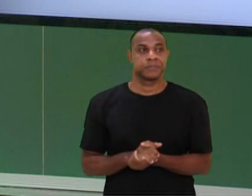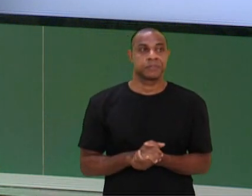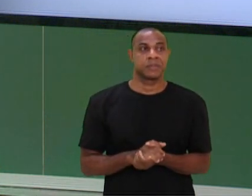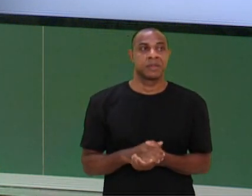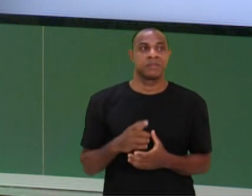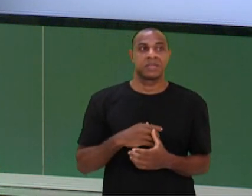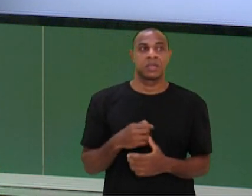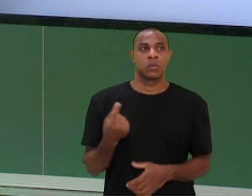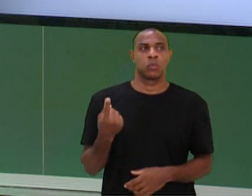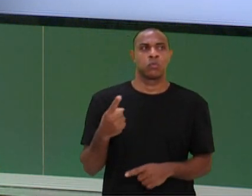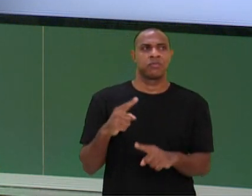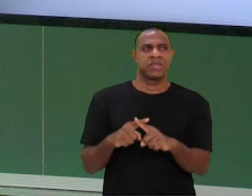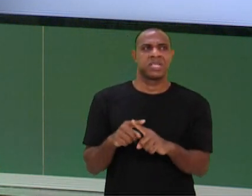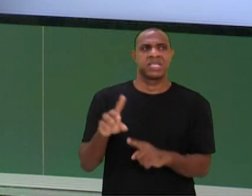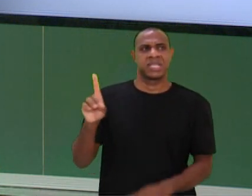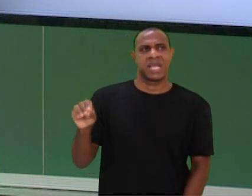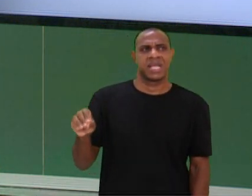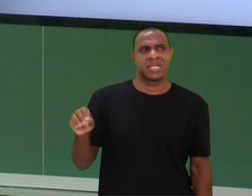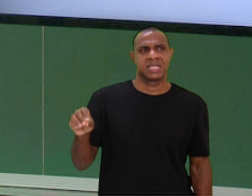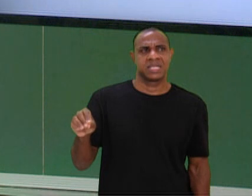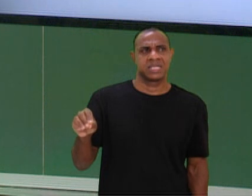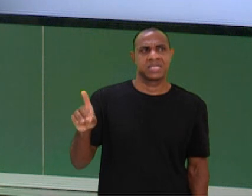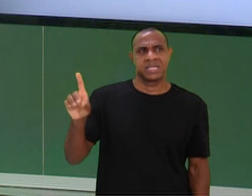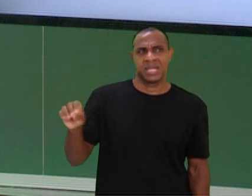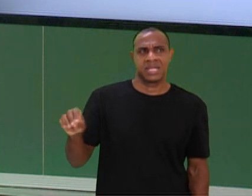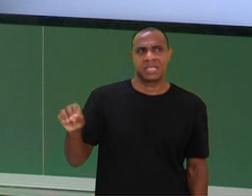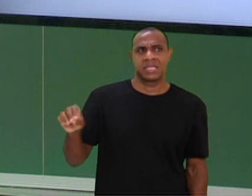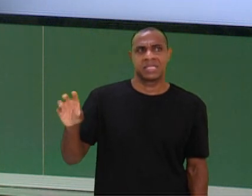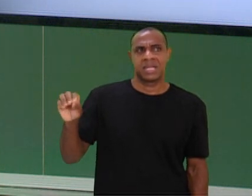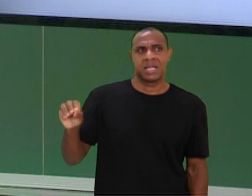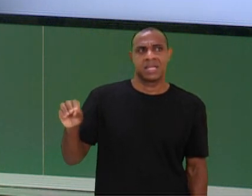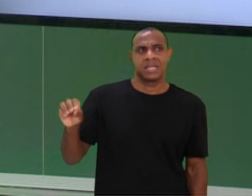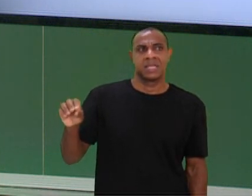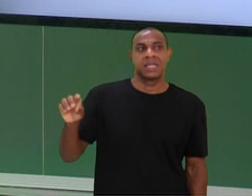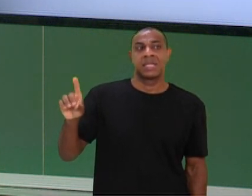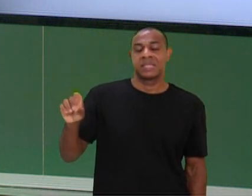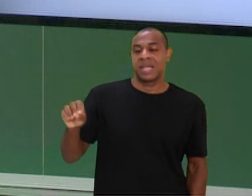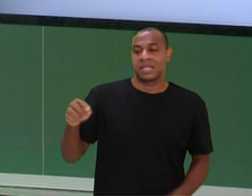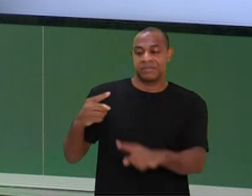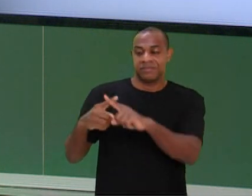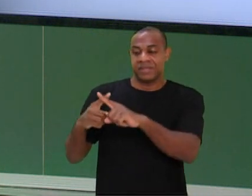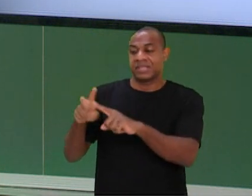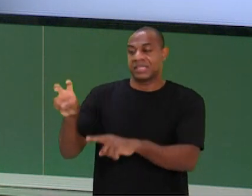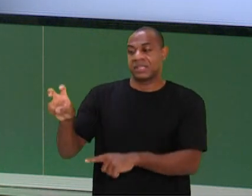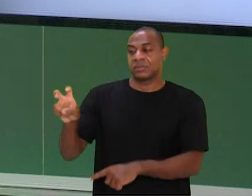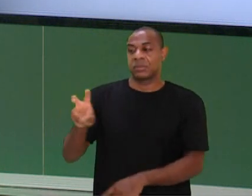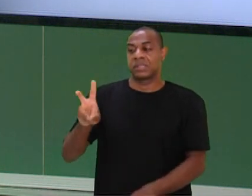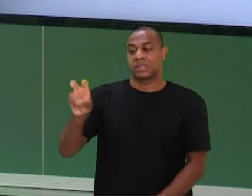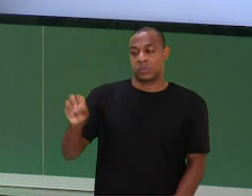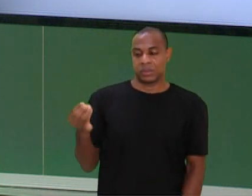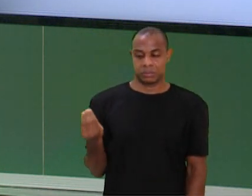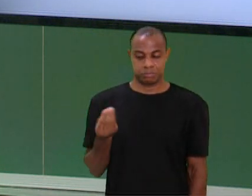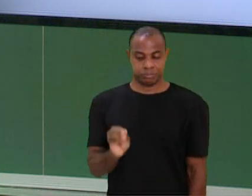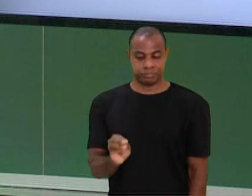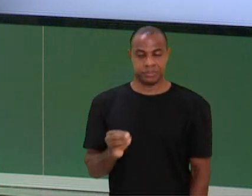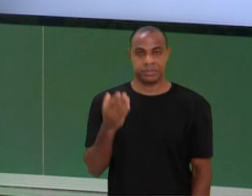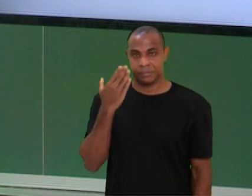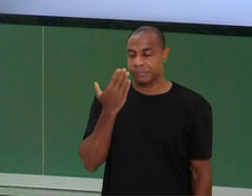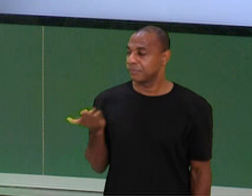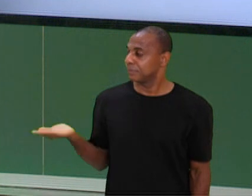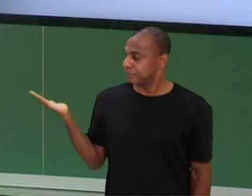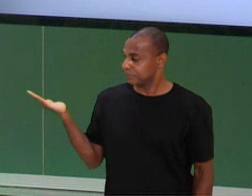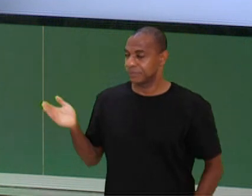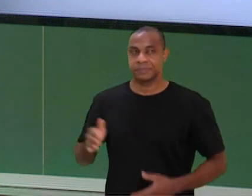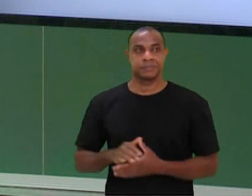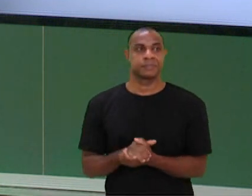vezes 10, 1 vezes 10, 10, 10 vezes 5, 50, certo? 50 vezes 10 elevado